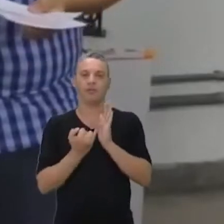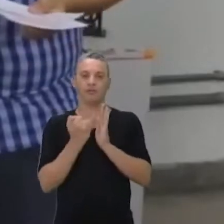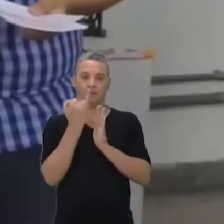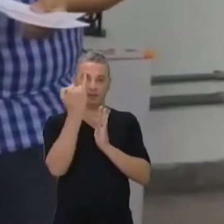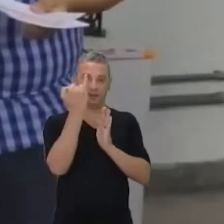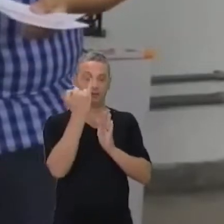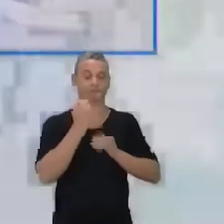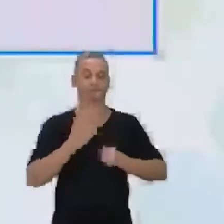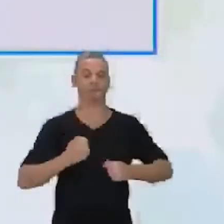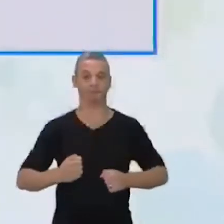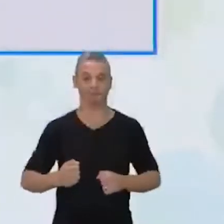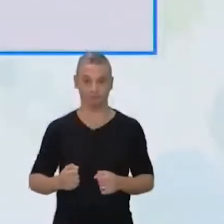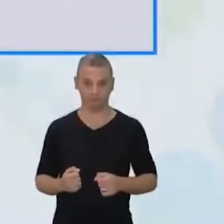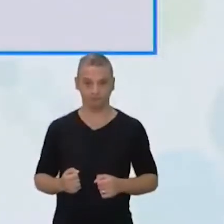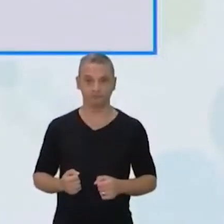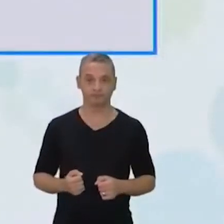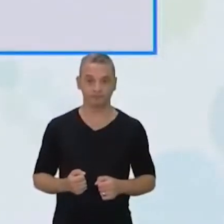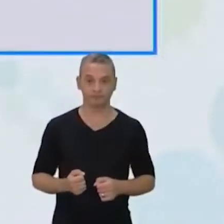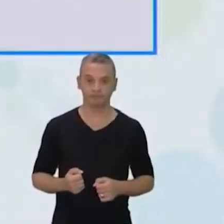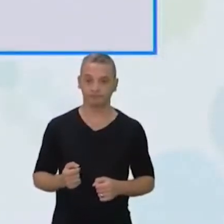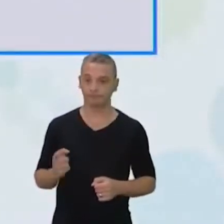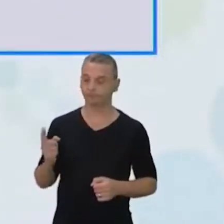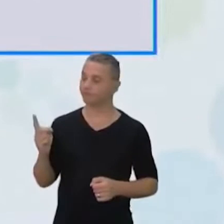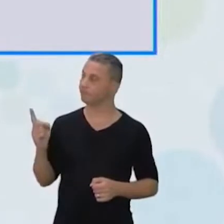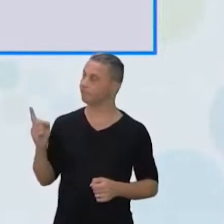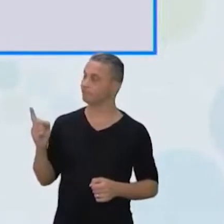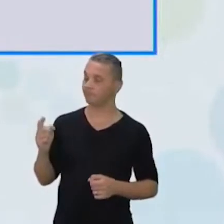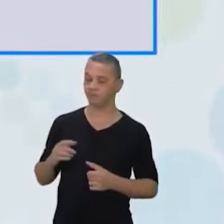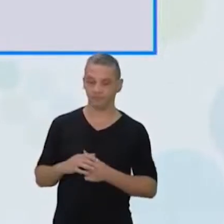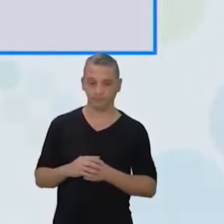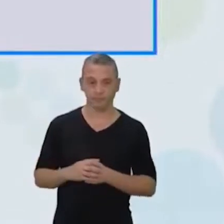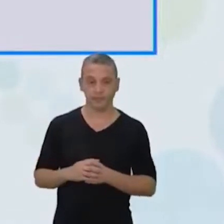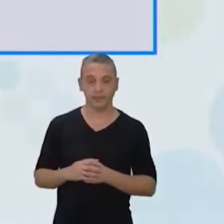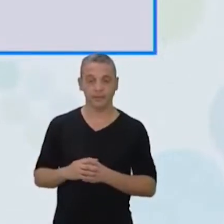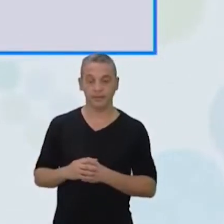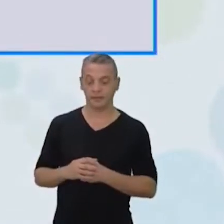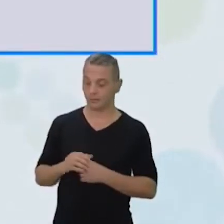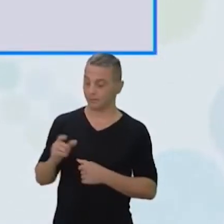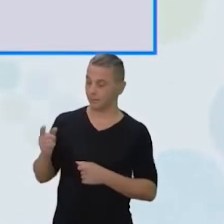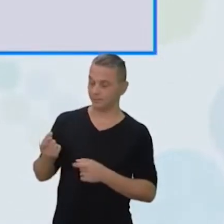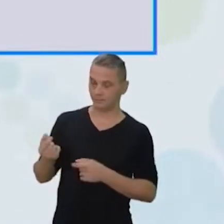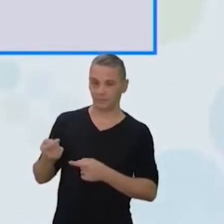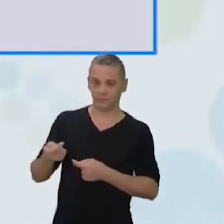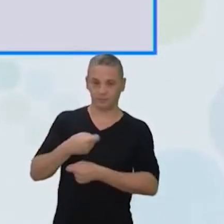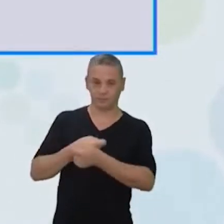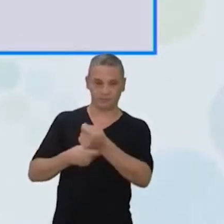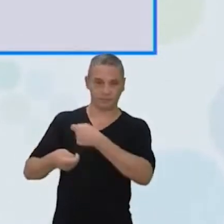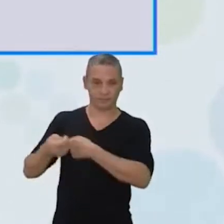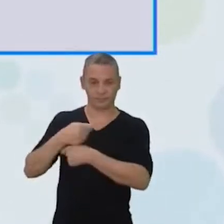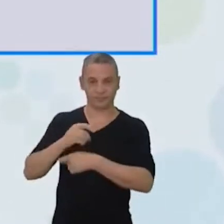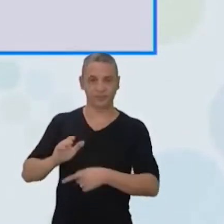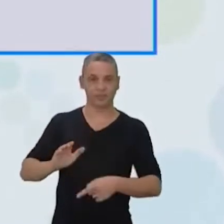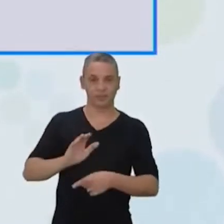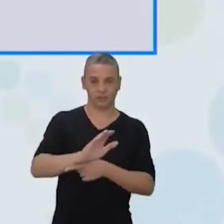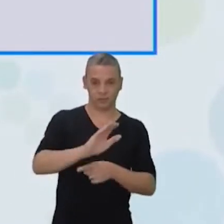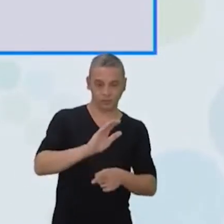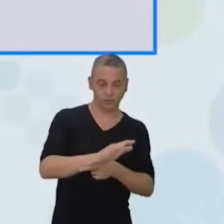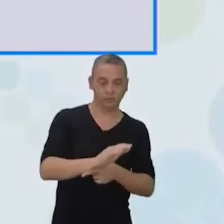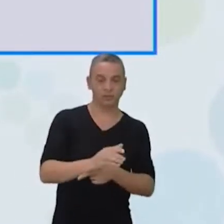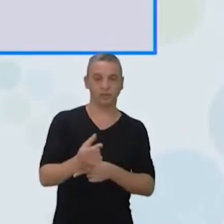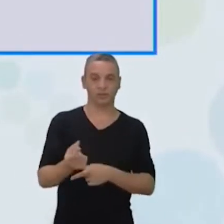controle, política monetária para controle da inflação, tá certo? Então a Selic ela tem essa finalidade, além de servir como uma